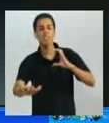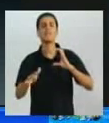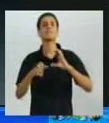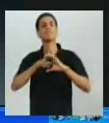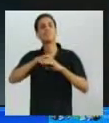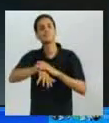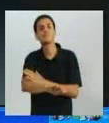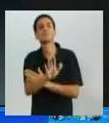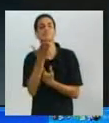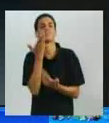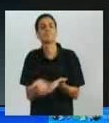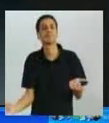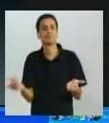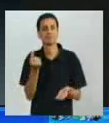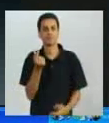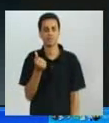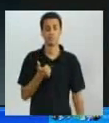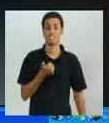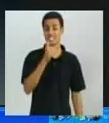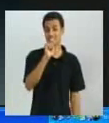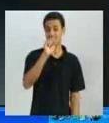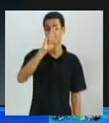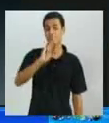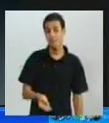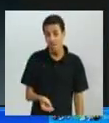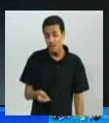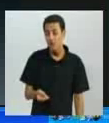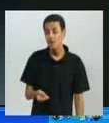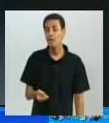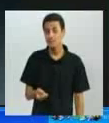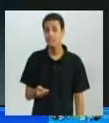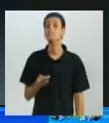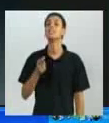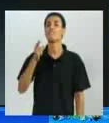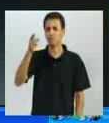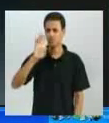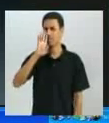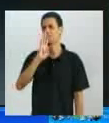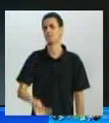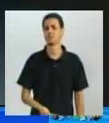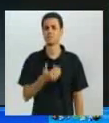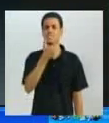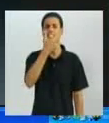dos vereadores. Cerca de 17 milhões, vereador Ivanatis, e Vossa Excelência já denunciou, cerca de